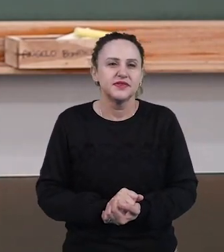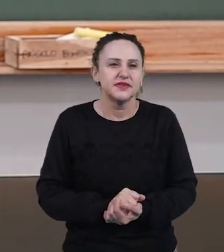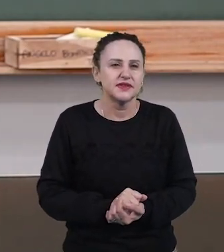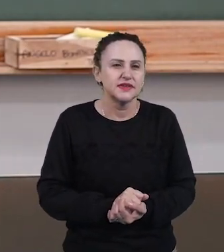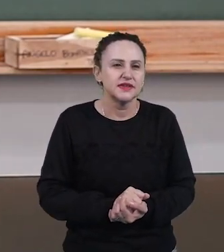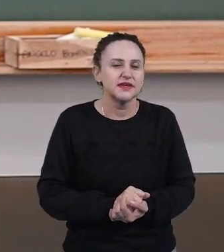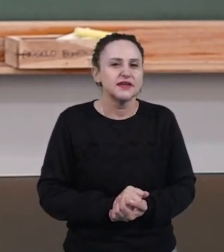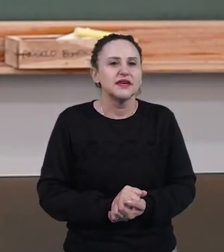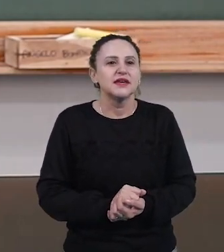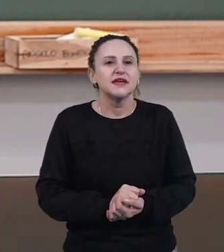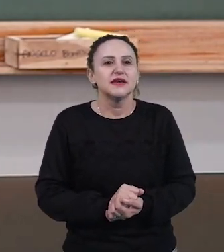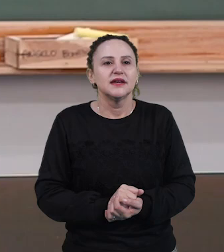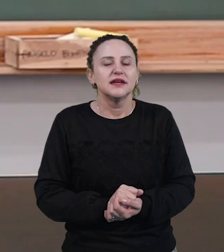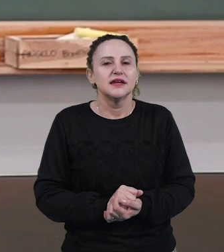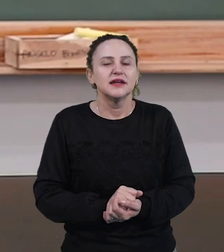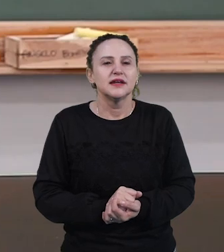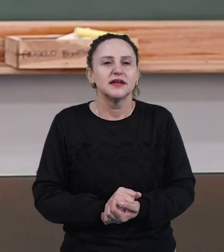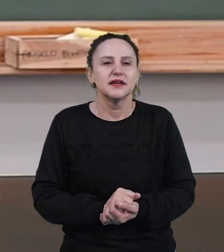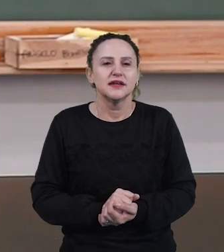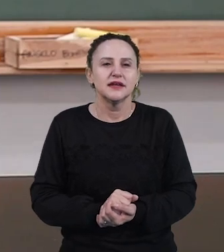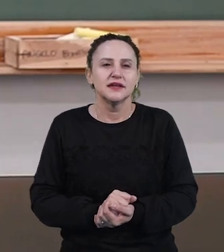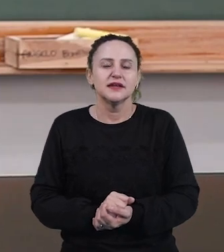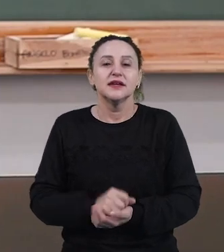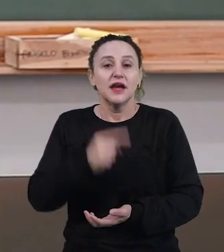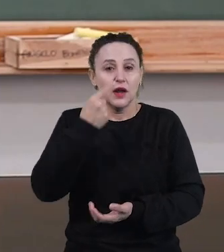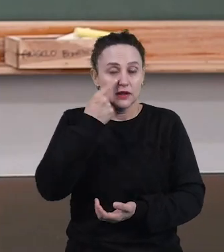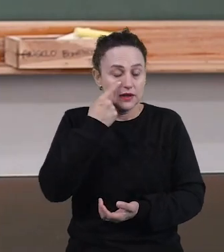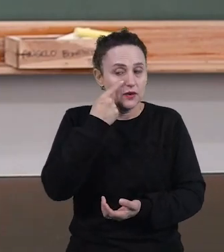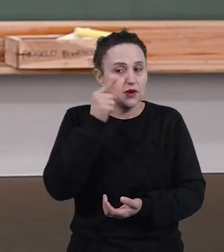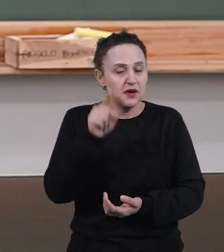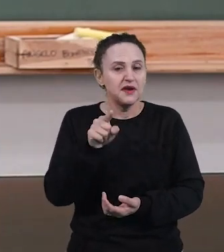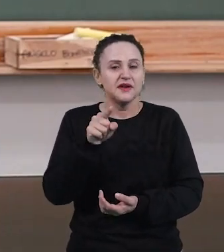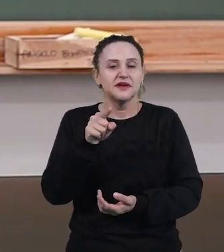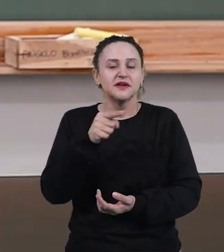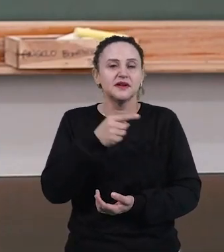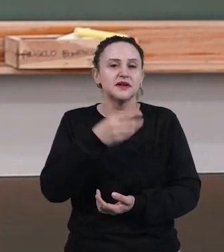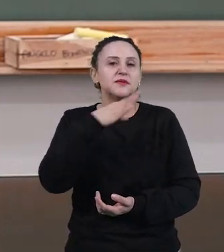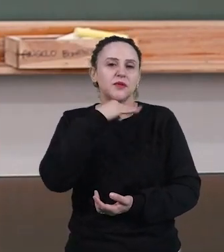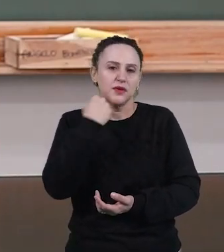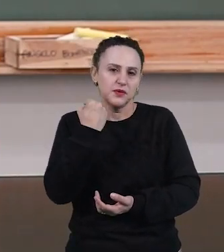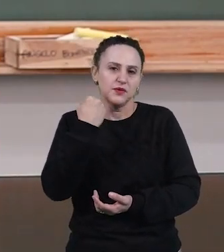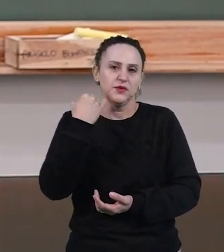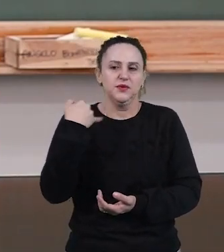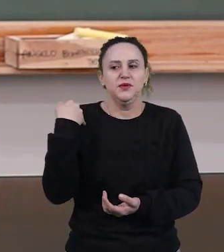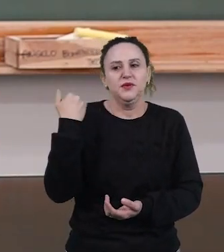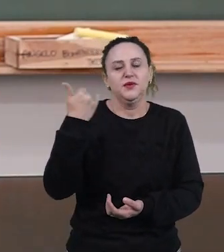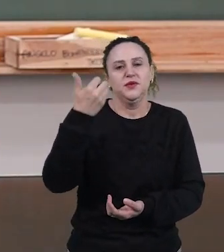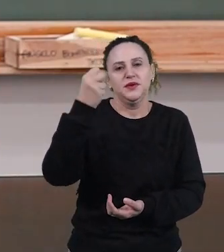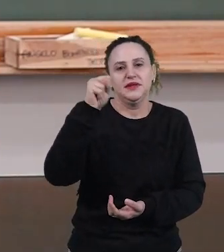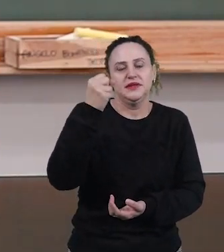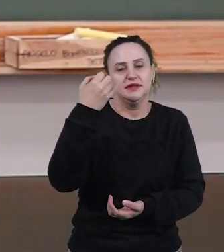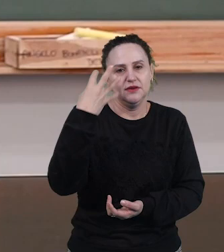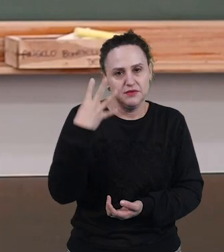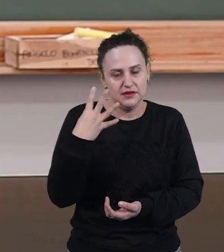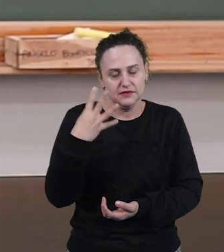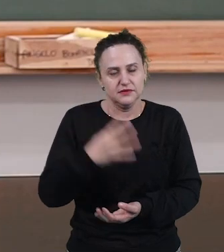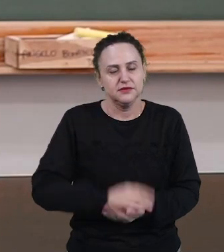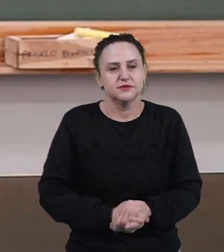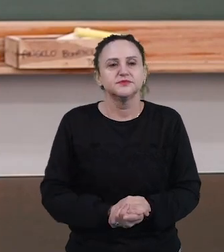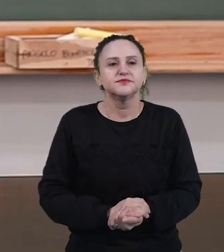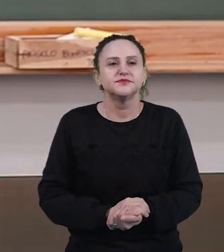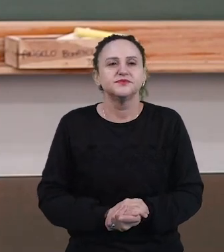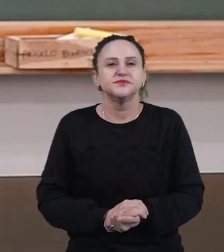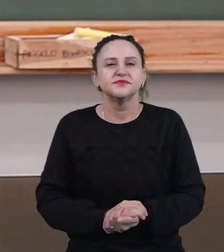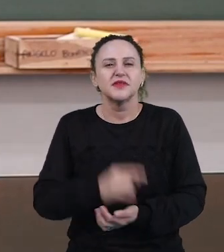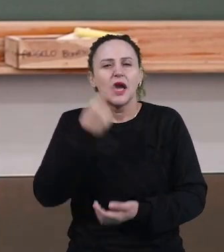de 1980. Não, mas ele morreu com 84. Então, veio mais 4 aninhos além do que eu disse pra vocês lá no início. E pensem, o